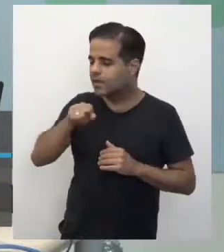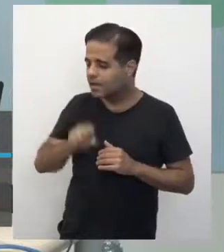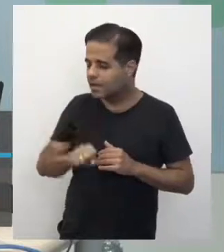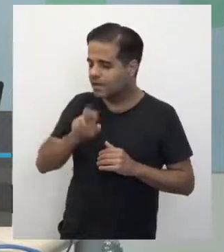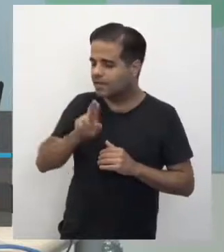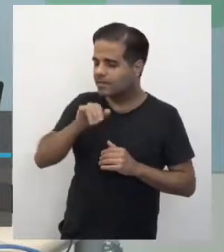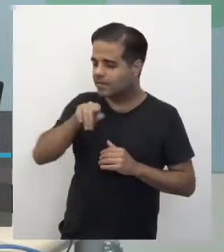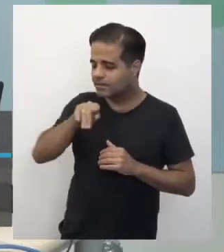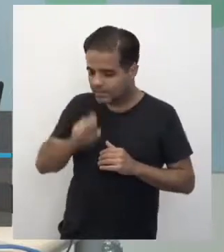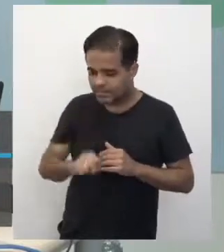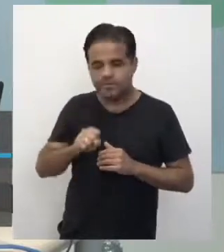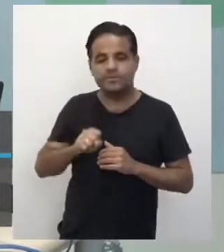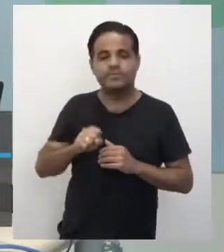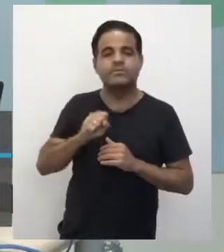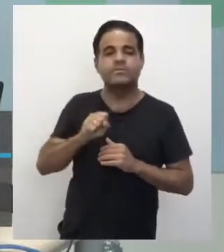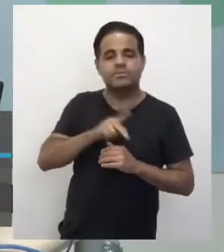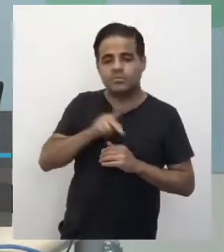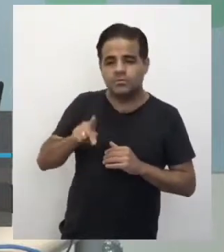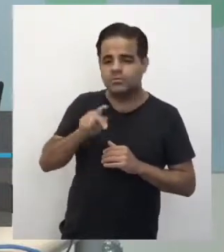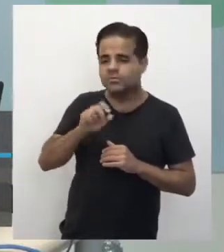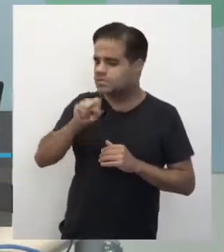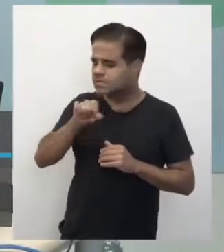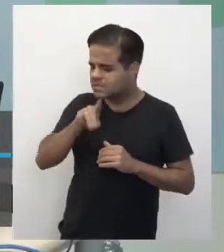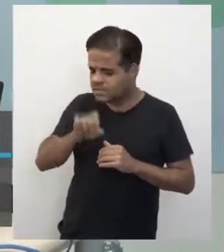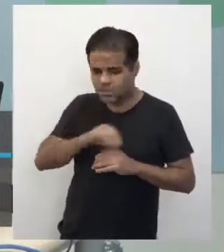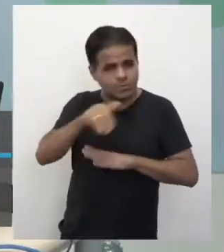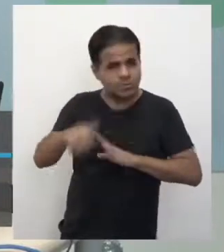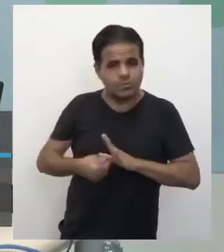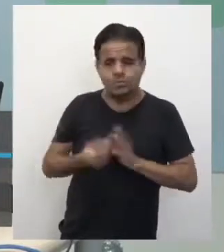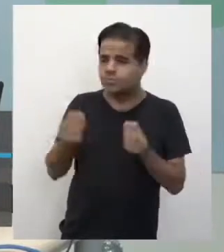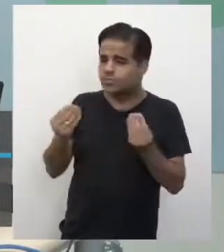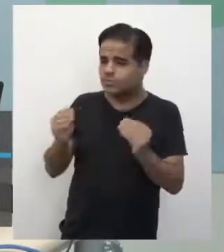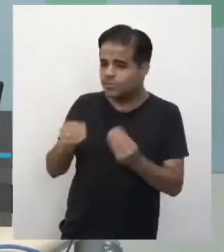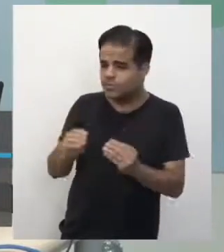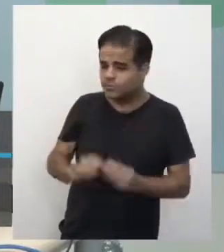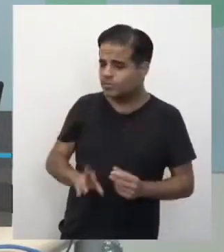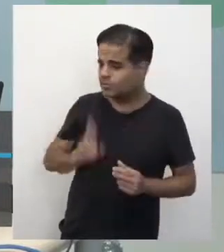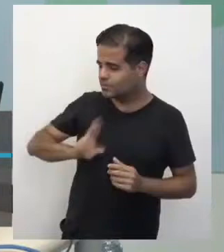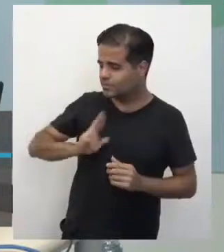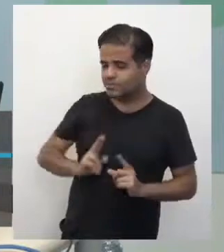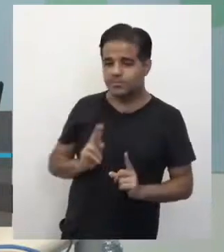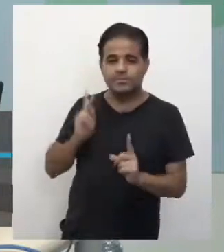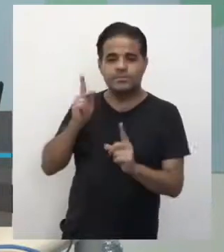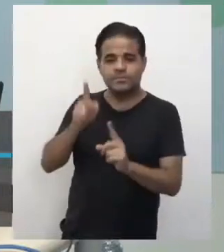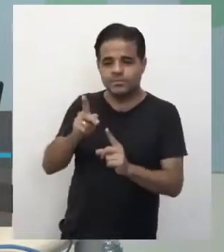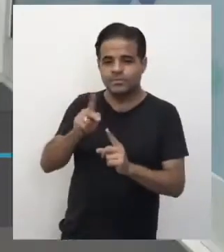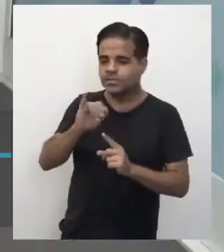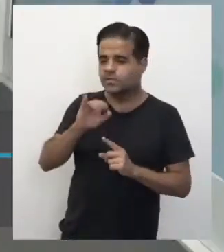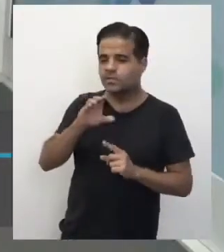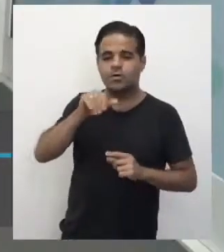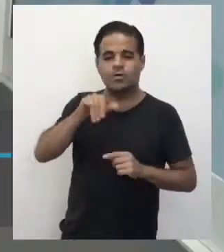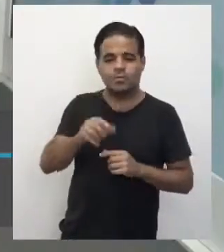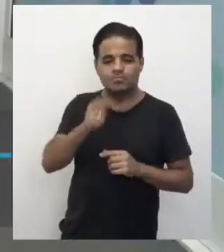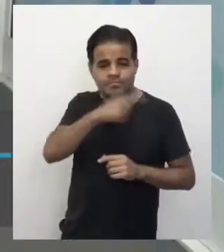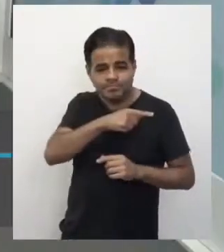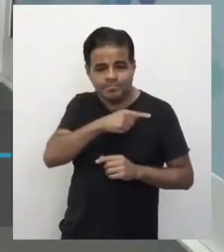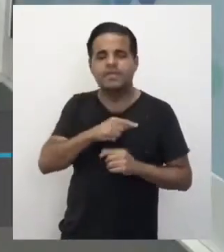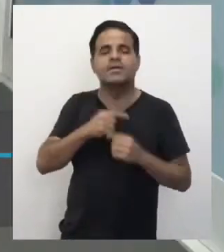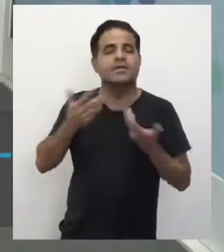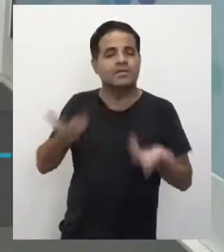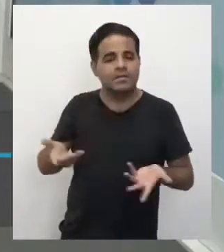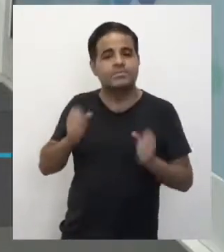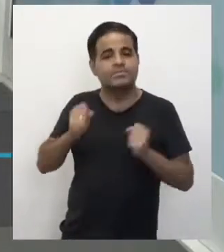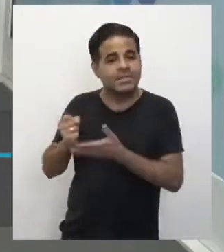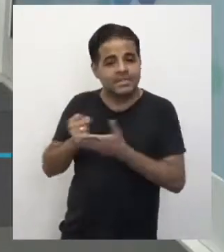o professor Jefferson, o professor Sidney, todo mundo colocando a resposta aí desse personagem icônico. Gente. Obrigado, gente. Ó, eu tinha que ter trago